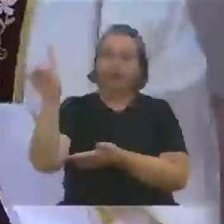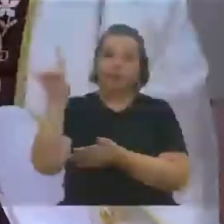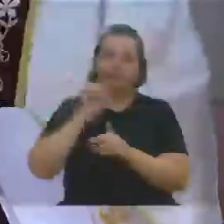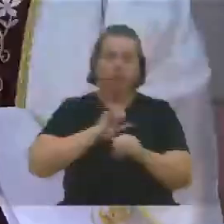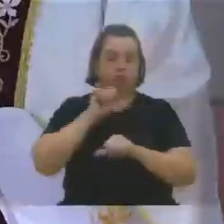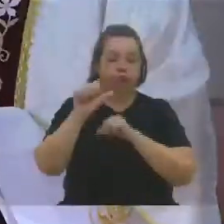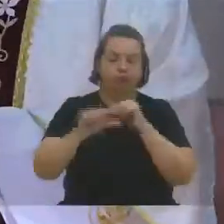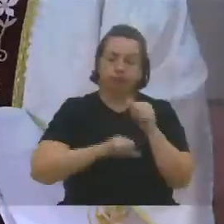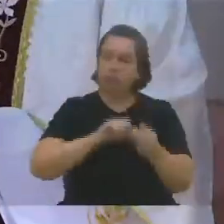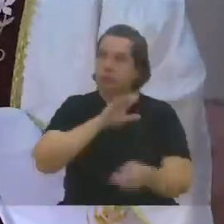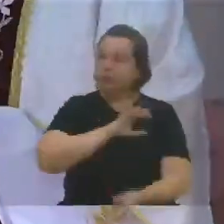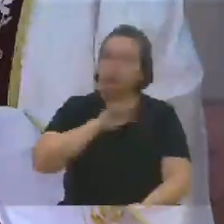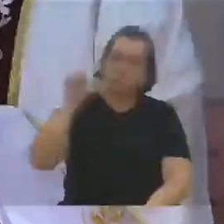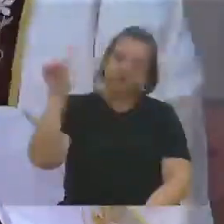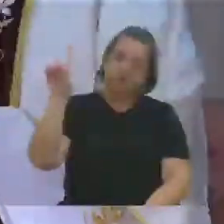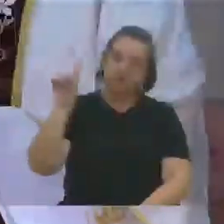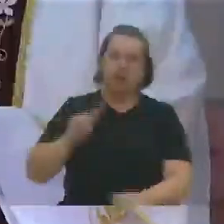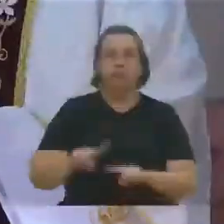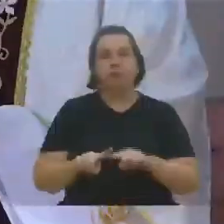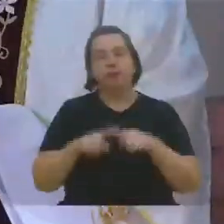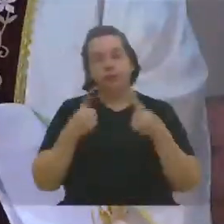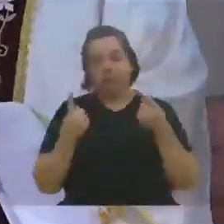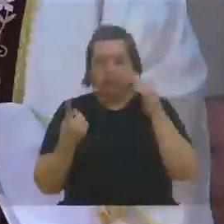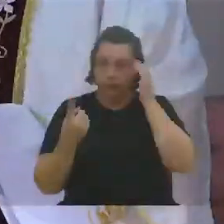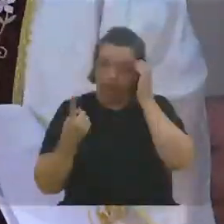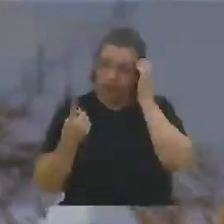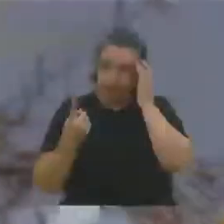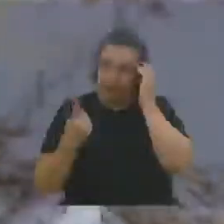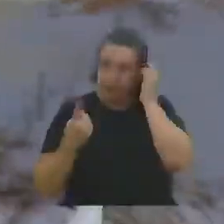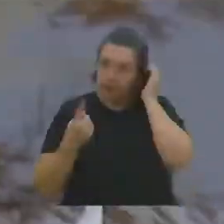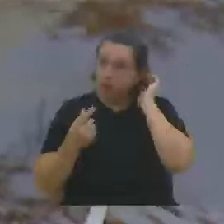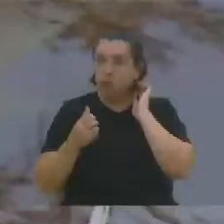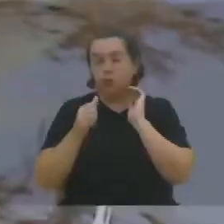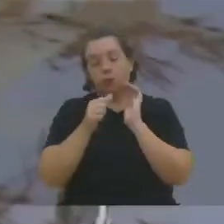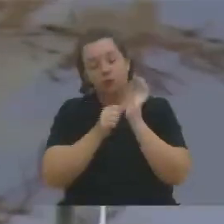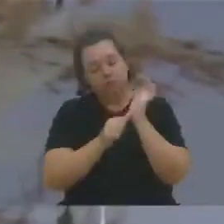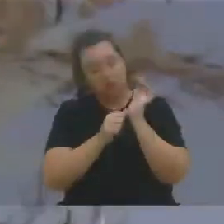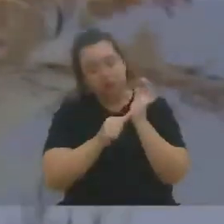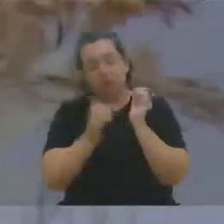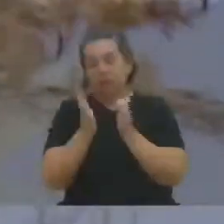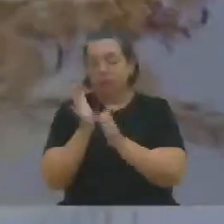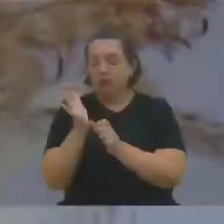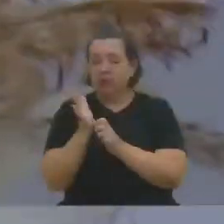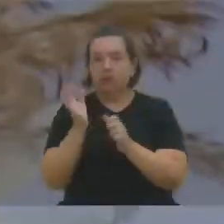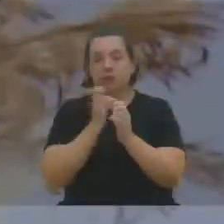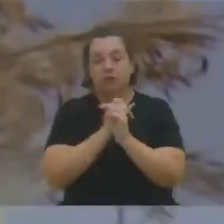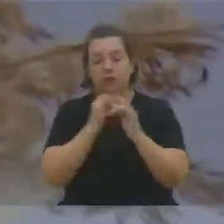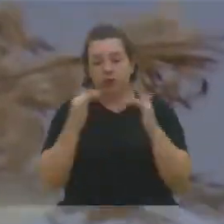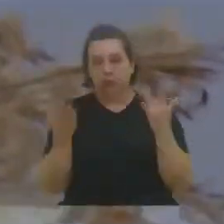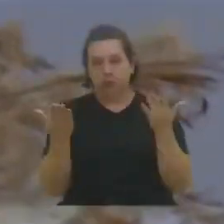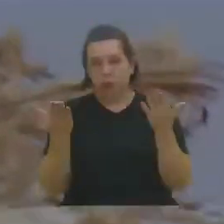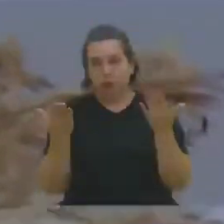Deus. Porém, as chagas gloriosas,